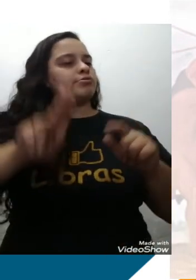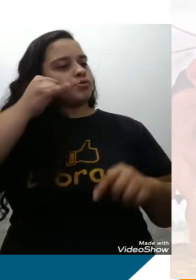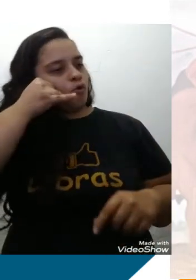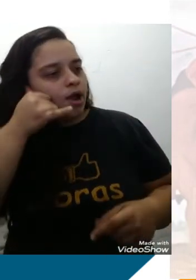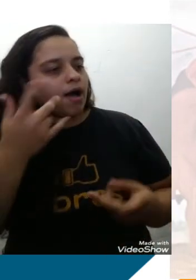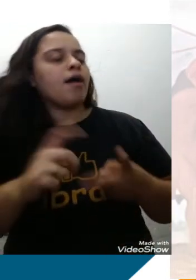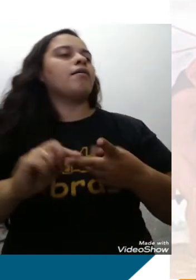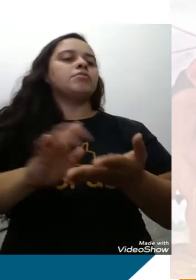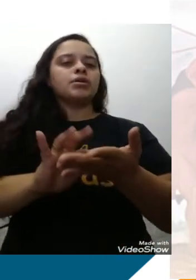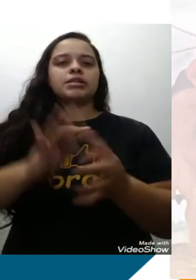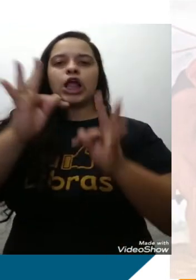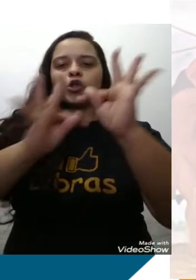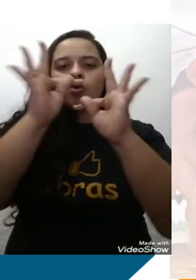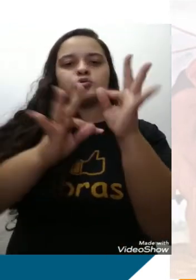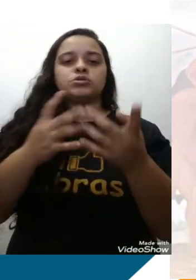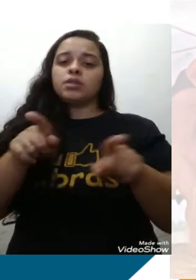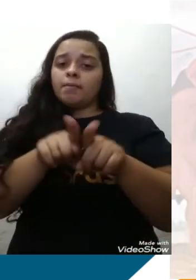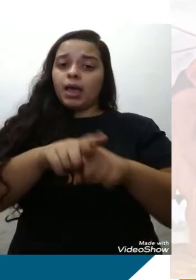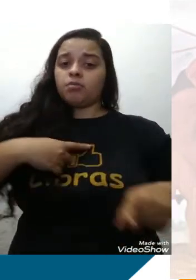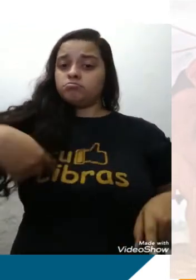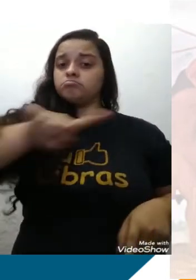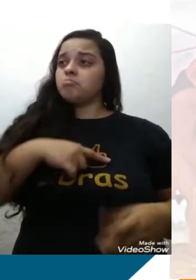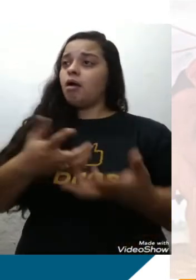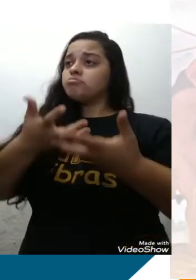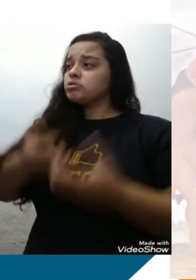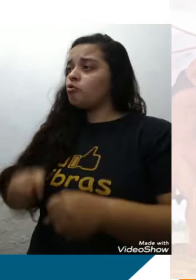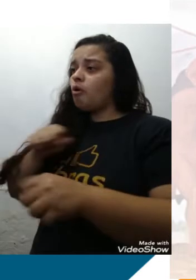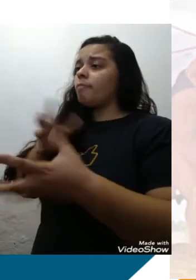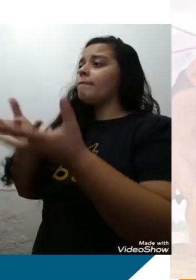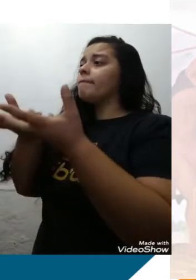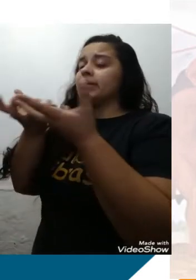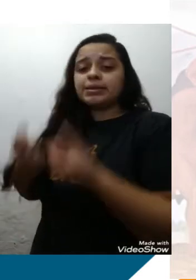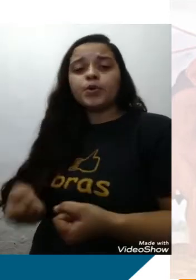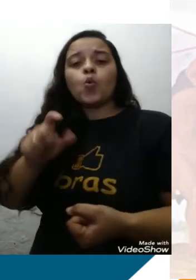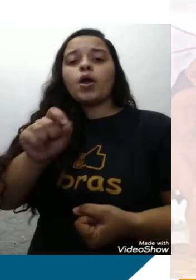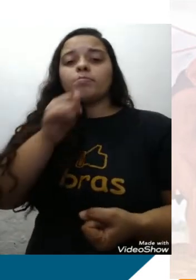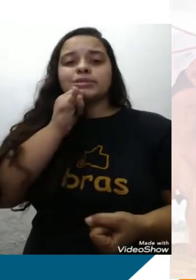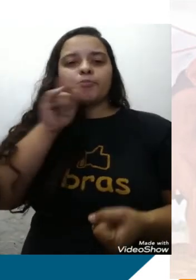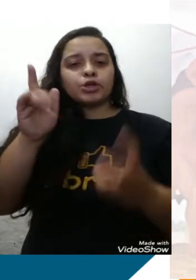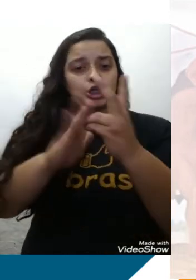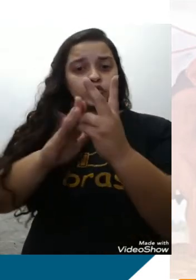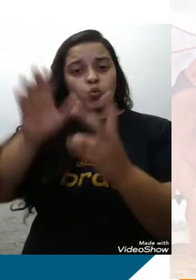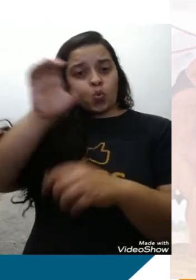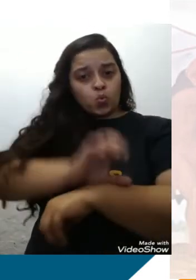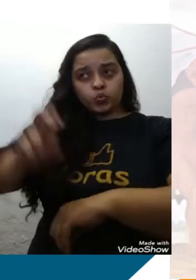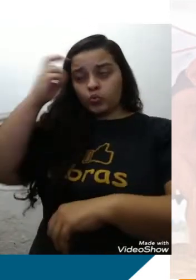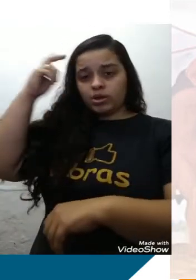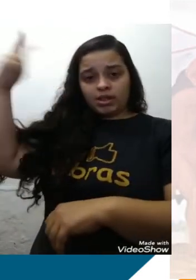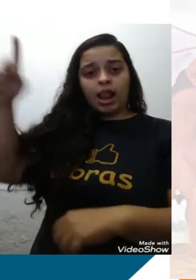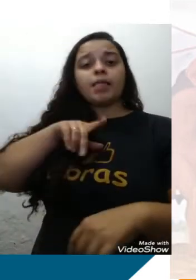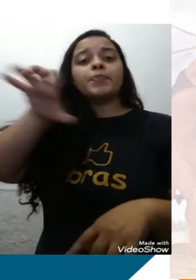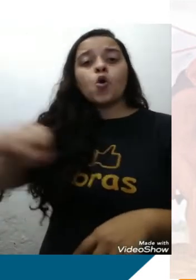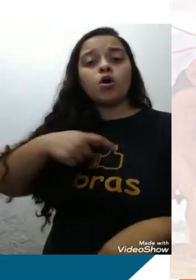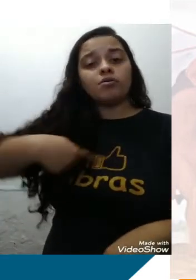há muitas coisas que nós absorvemos, que nós incorporamos dos indígenas, né? Se a gente toma banho todo dia, se a gente come farinha,